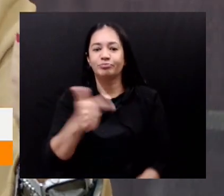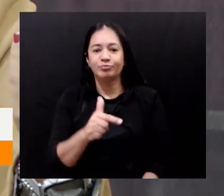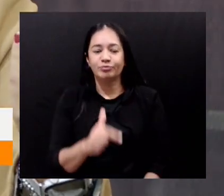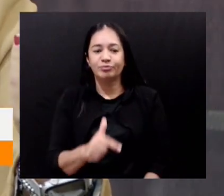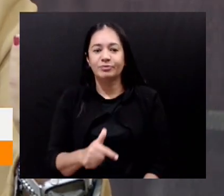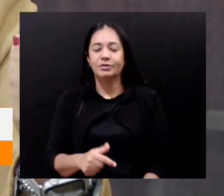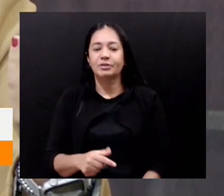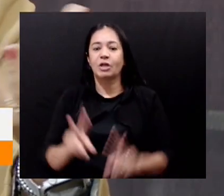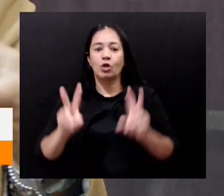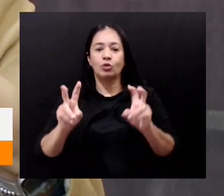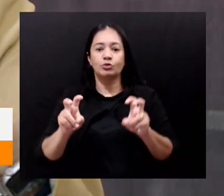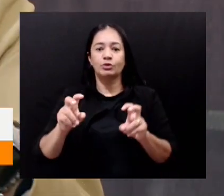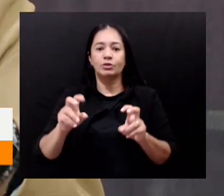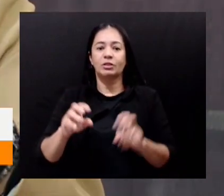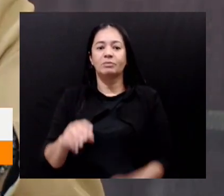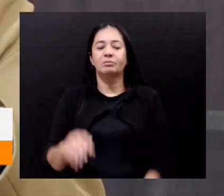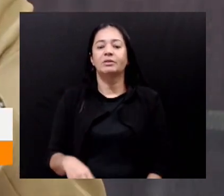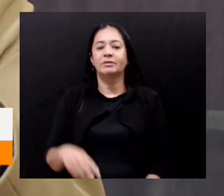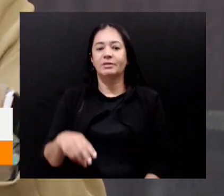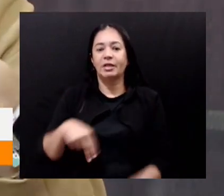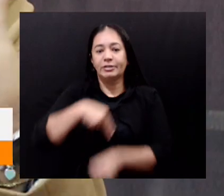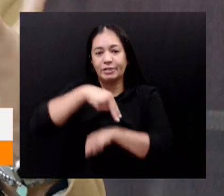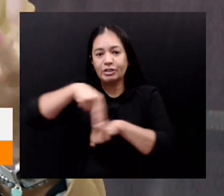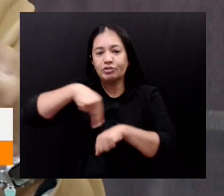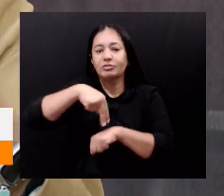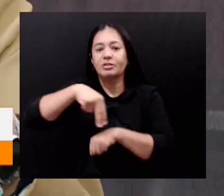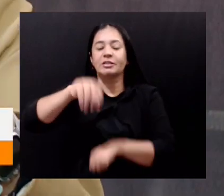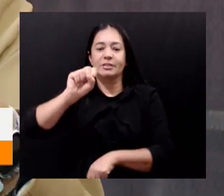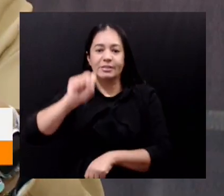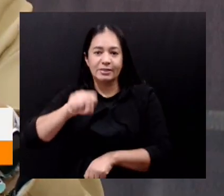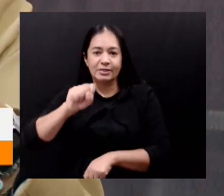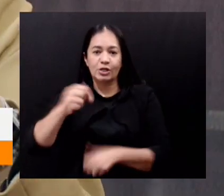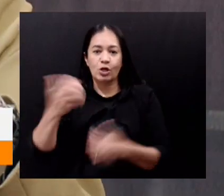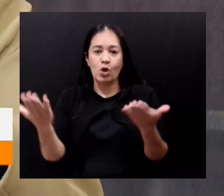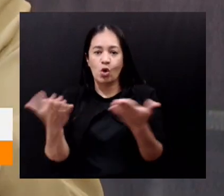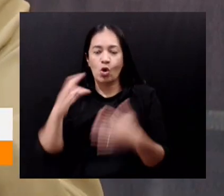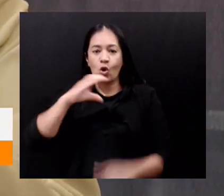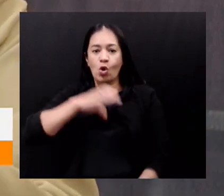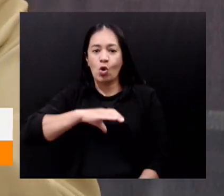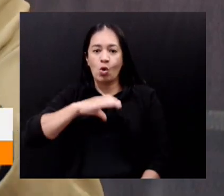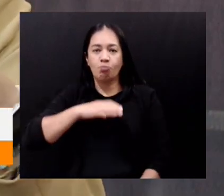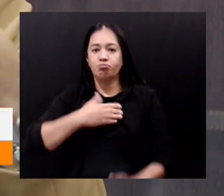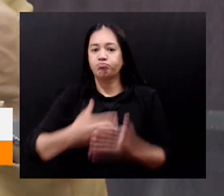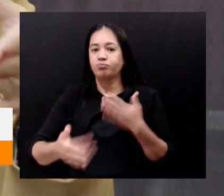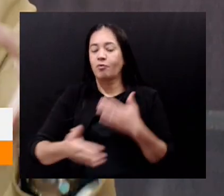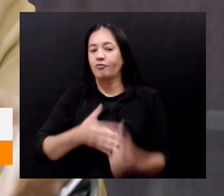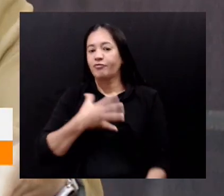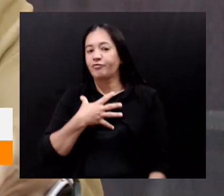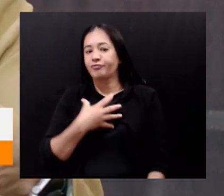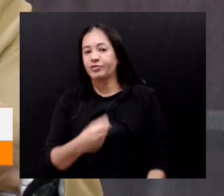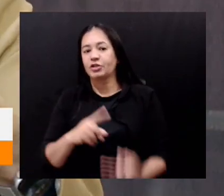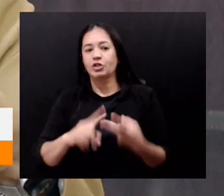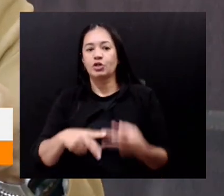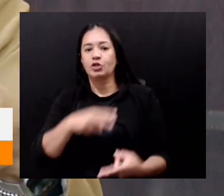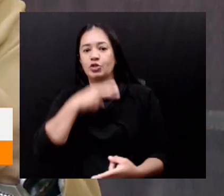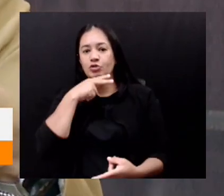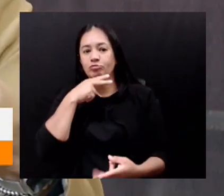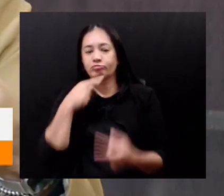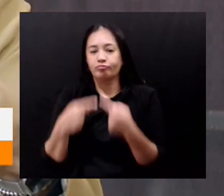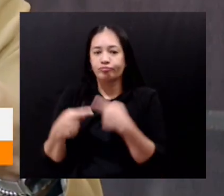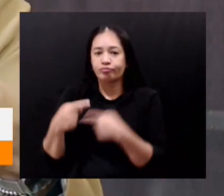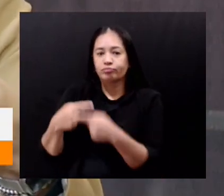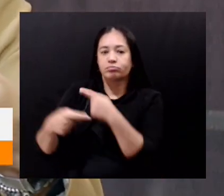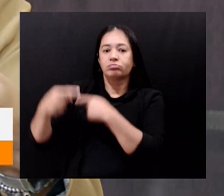sim. A nacionalidade portuguesa hoje, quer de filho, quer de netos, ela retroage à data do nascimento quando